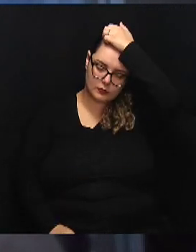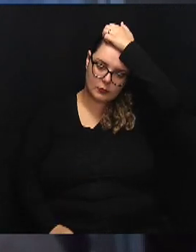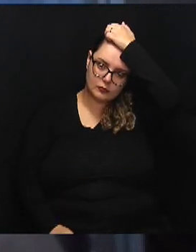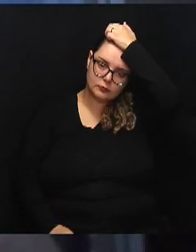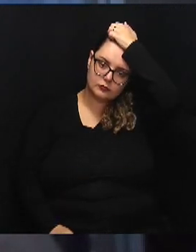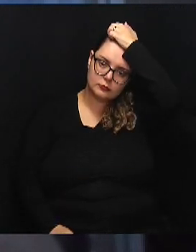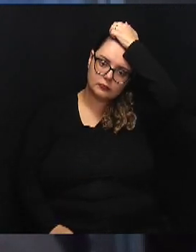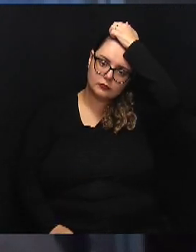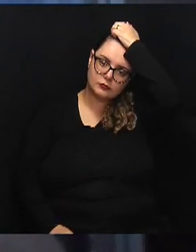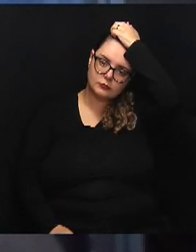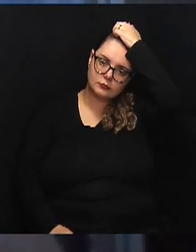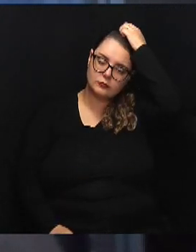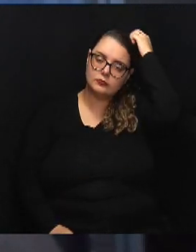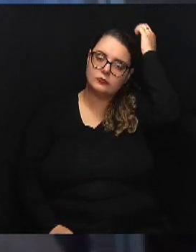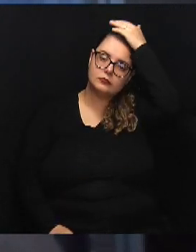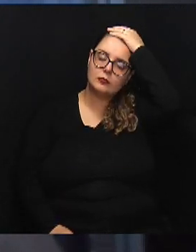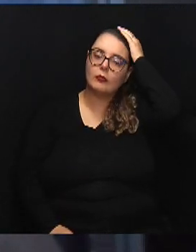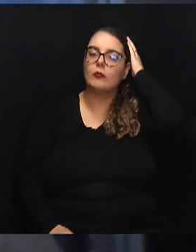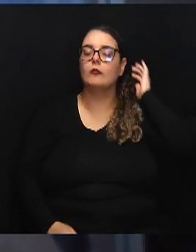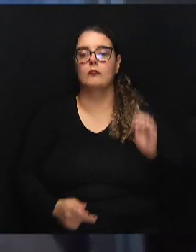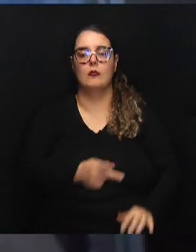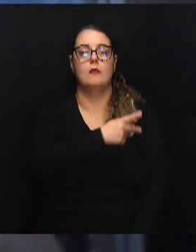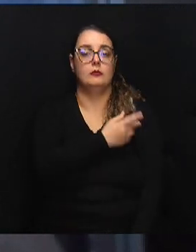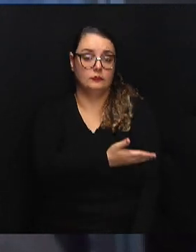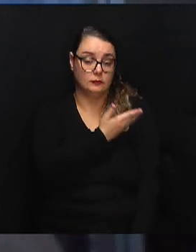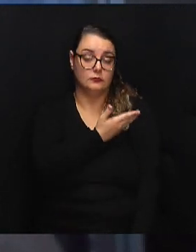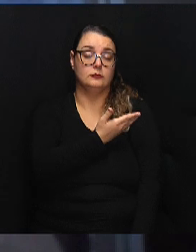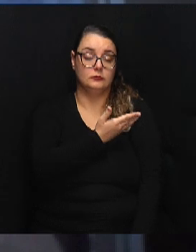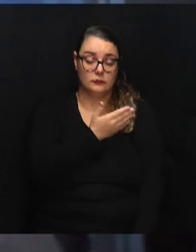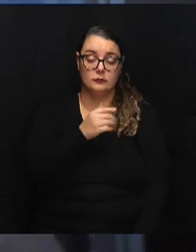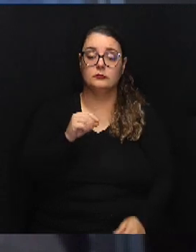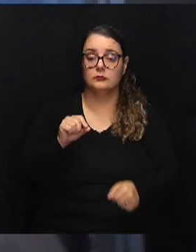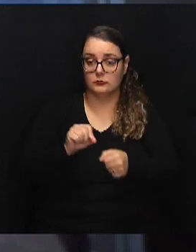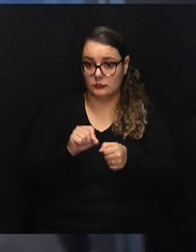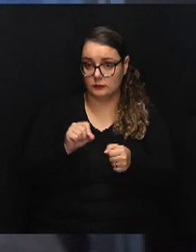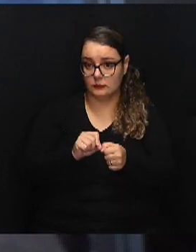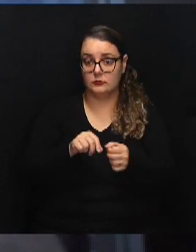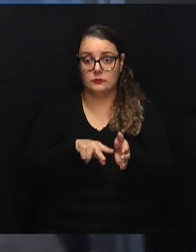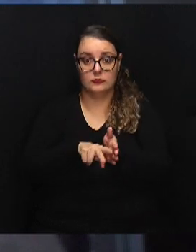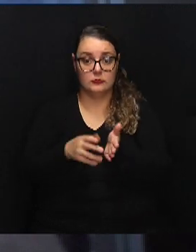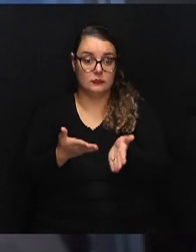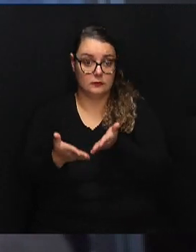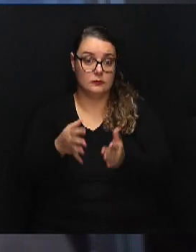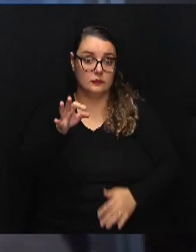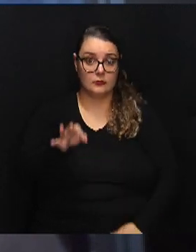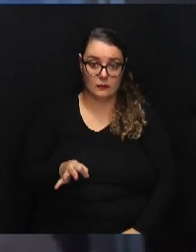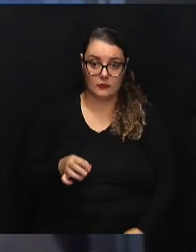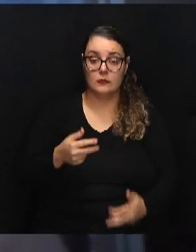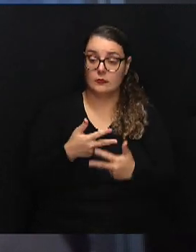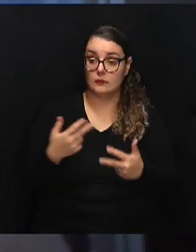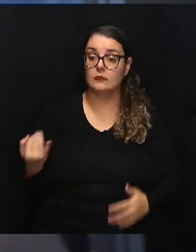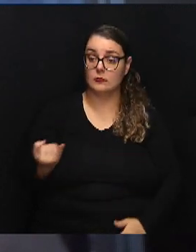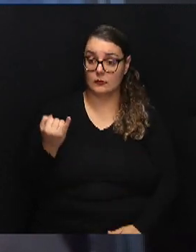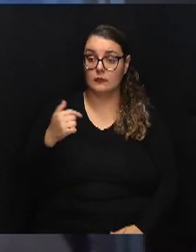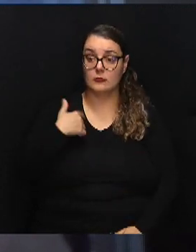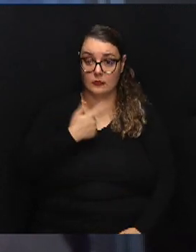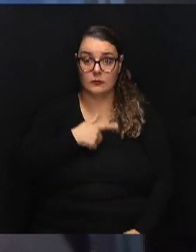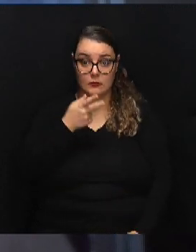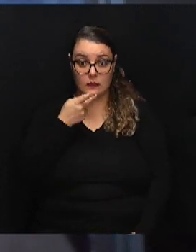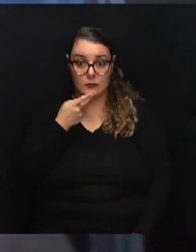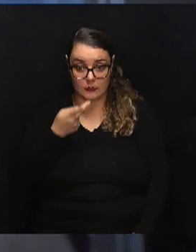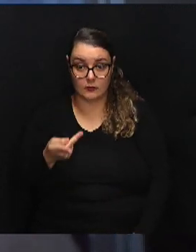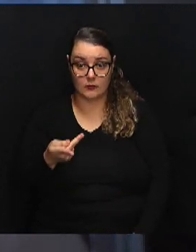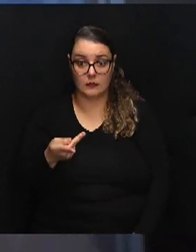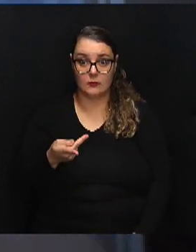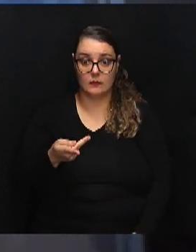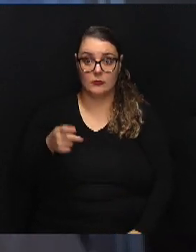fazer o diagnóstico, primeira coisa, e tratar adequadamente. Uma coisa bem importante da gente falar para o